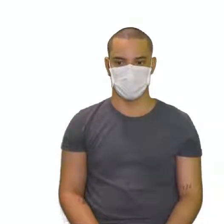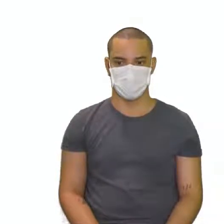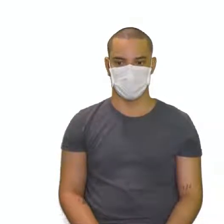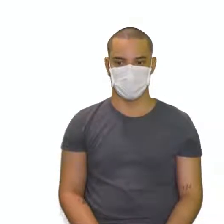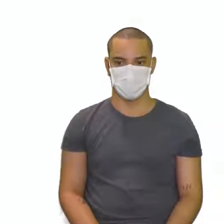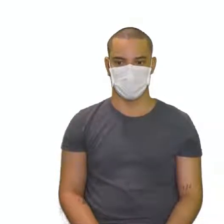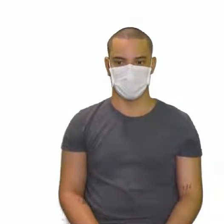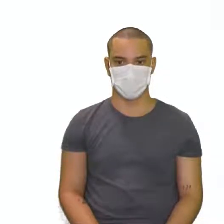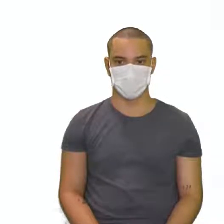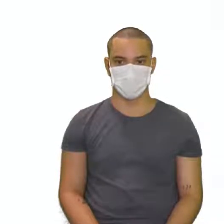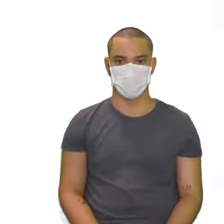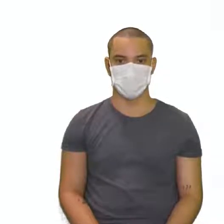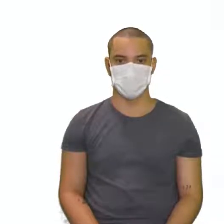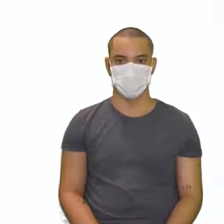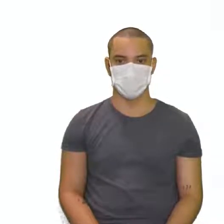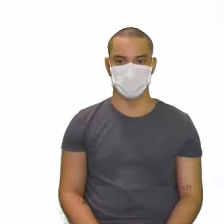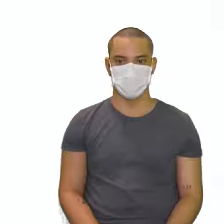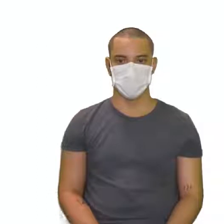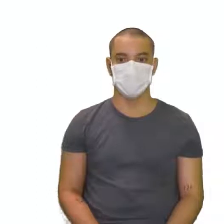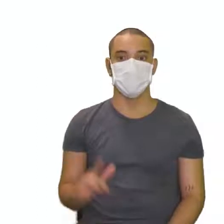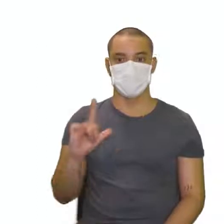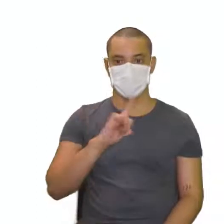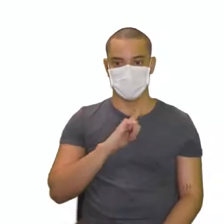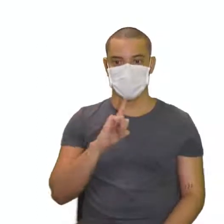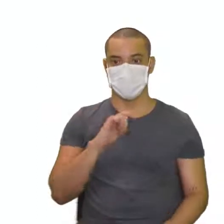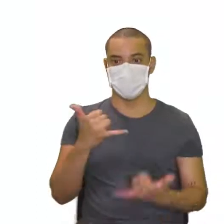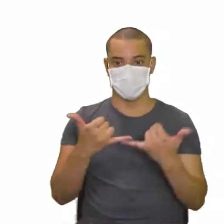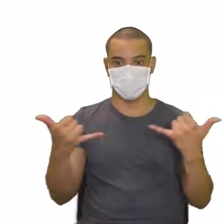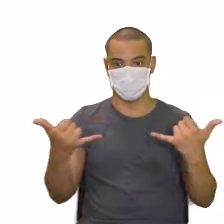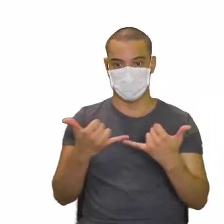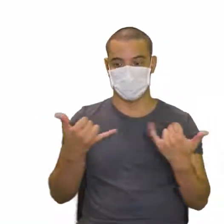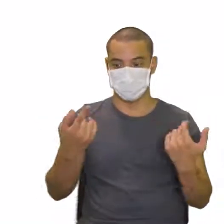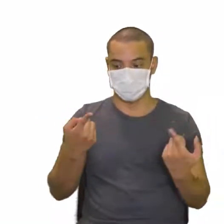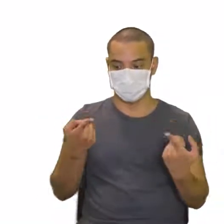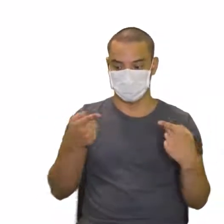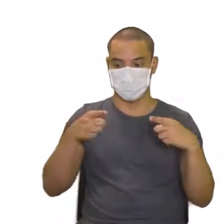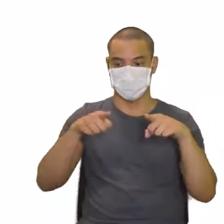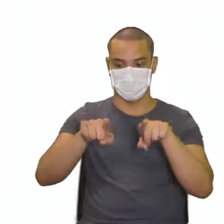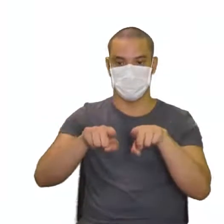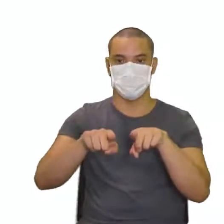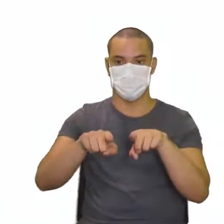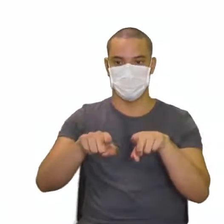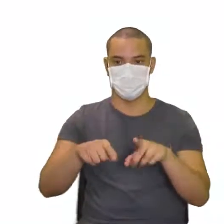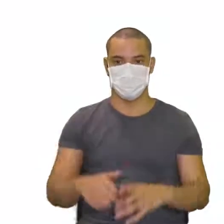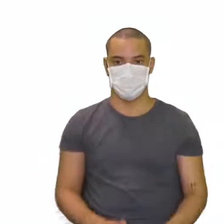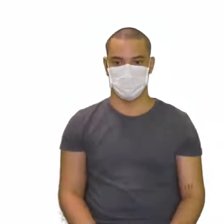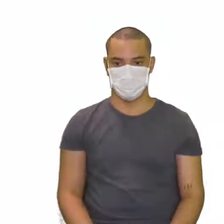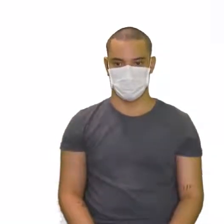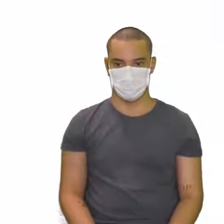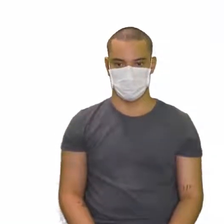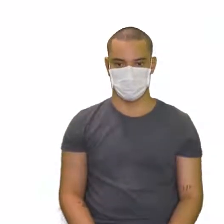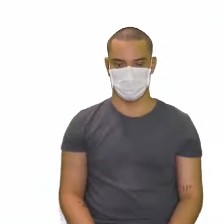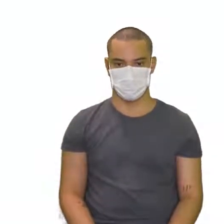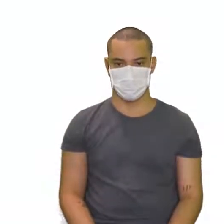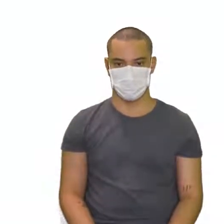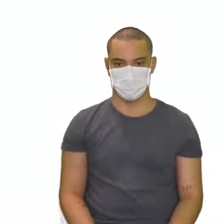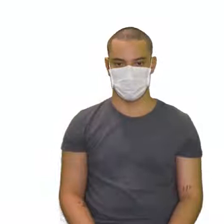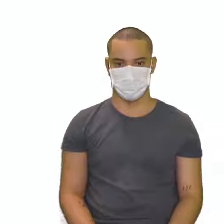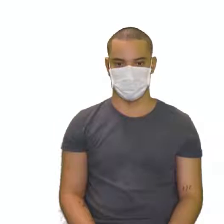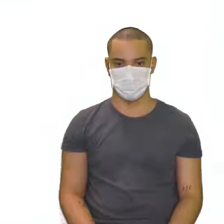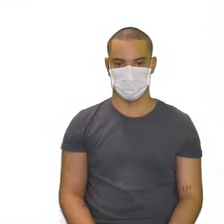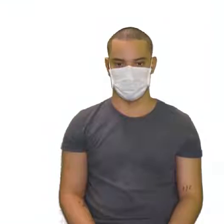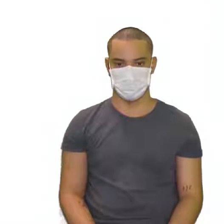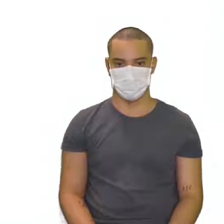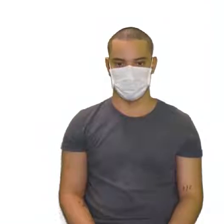caso, as linhas estão paralelas, né? O único caso em que elas estão paralelas, o cosseno vai ser zero ali. E